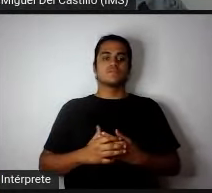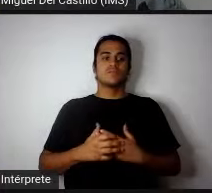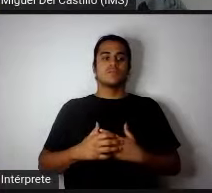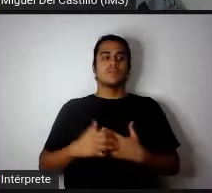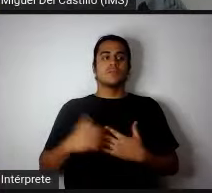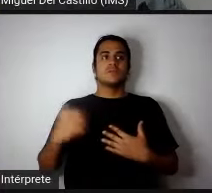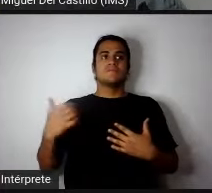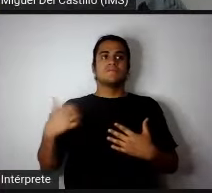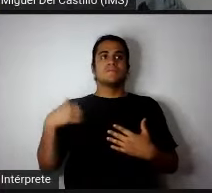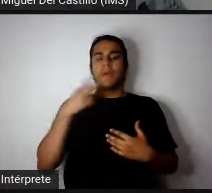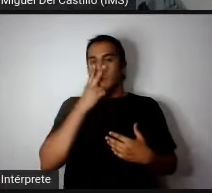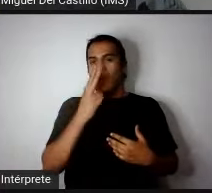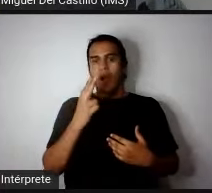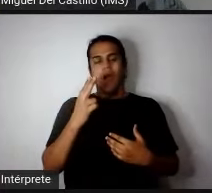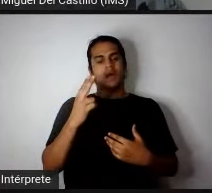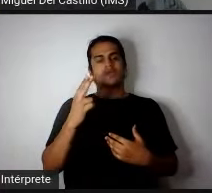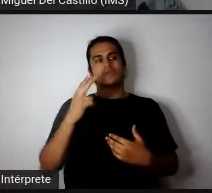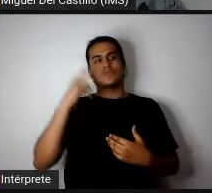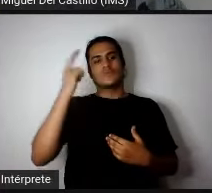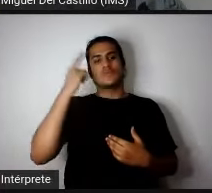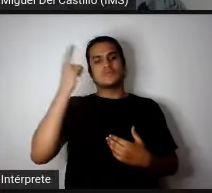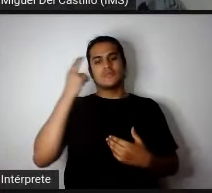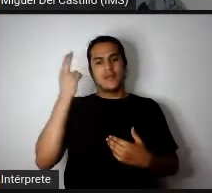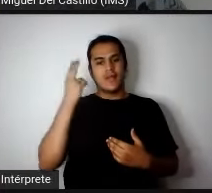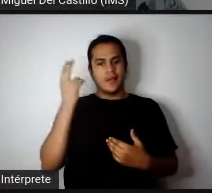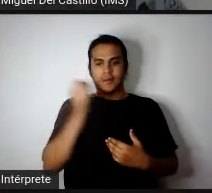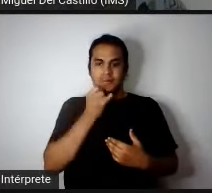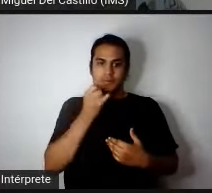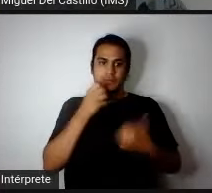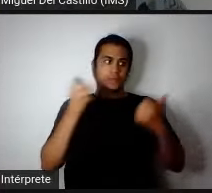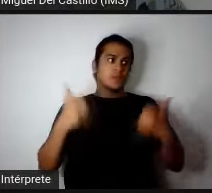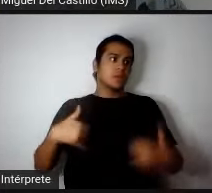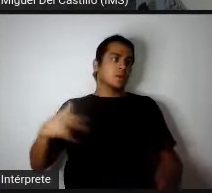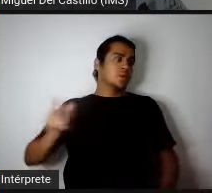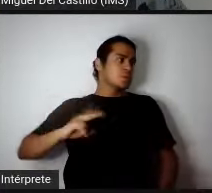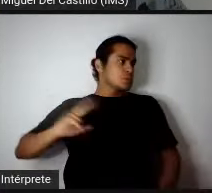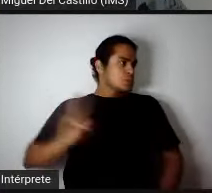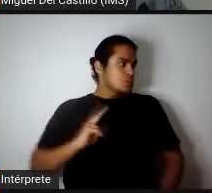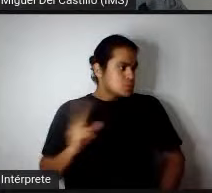eu acho que não dá para dizer, nossa, que momento,